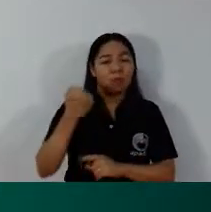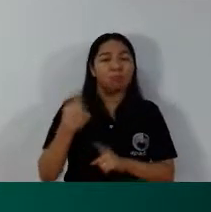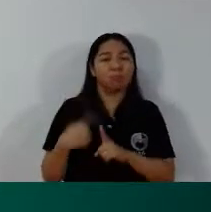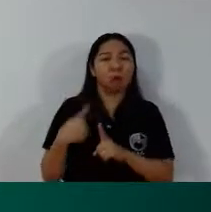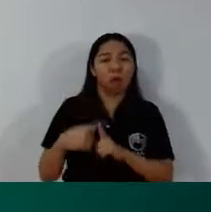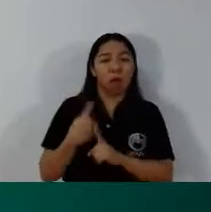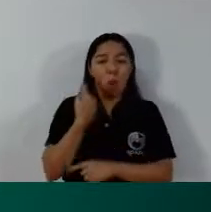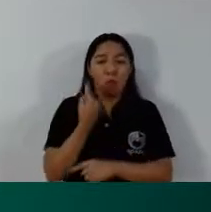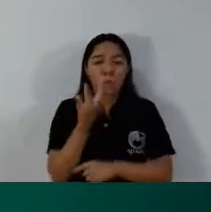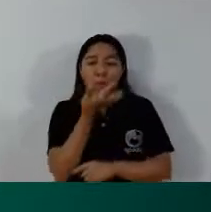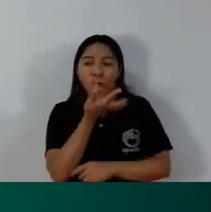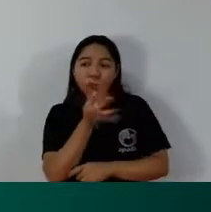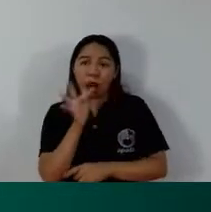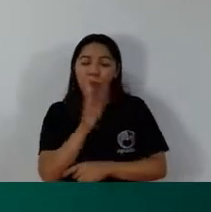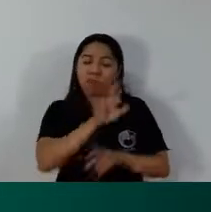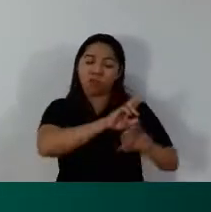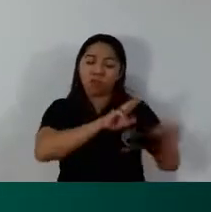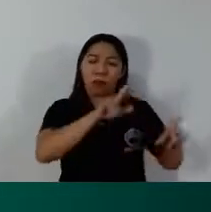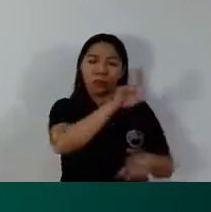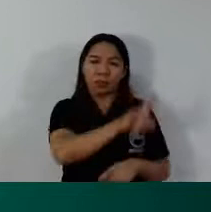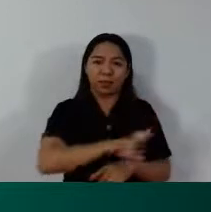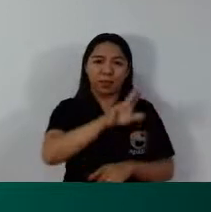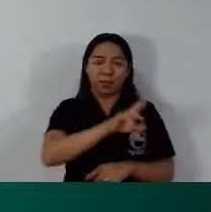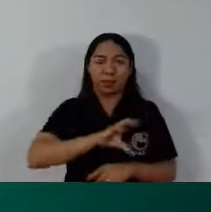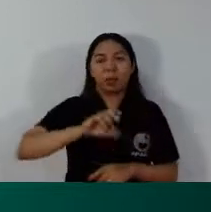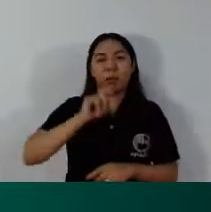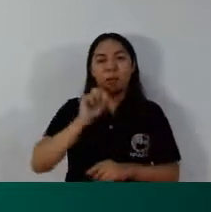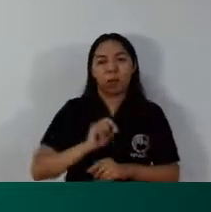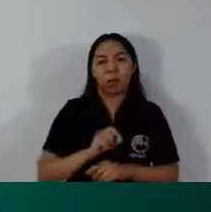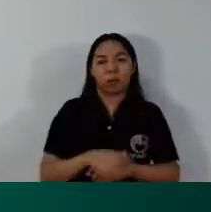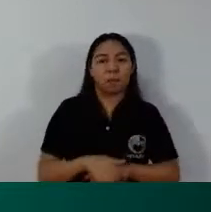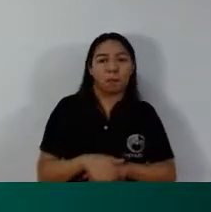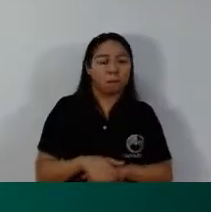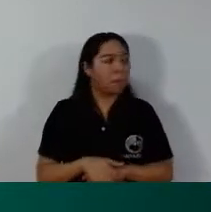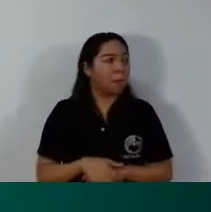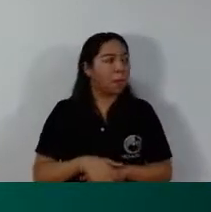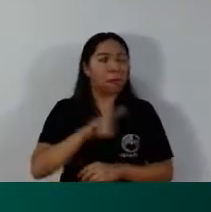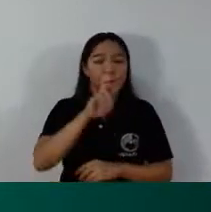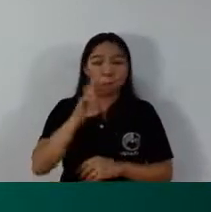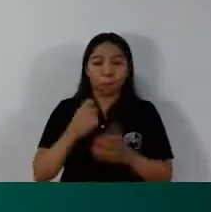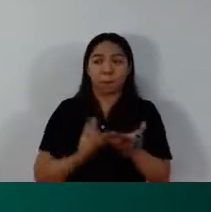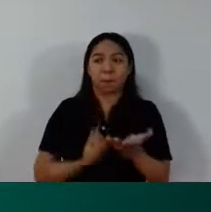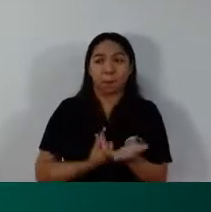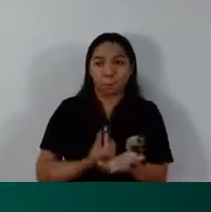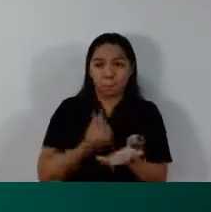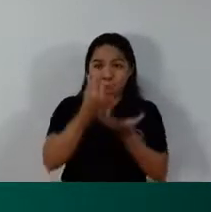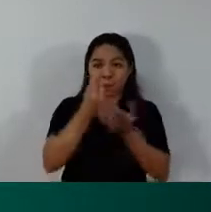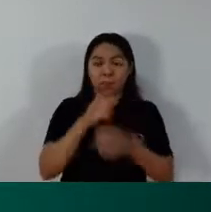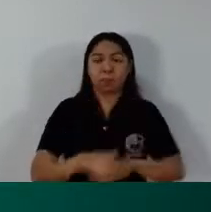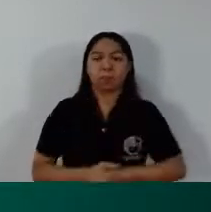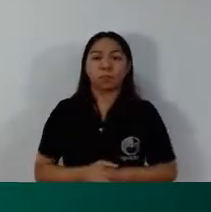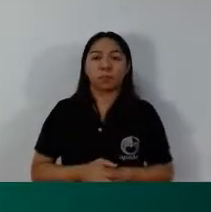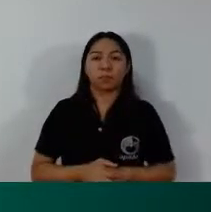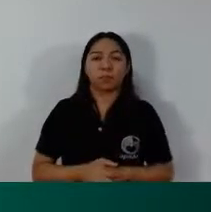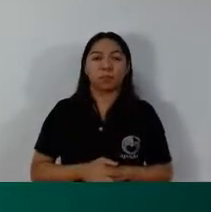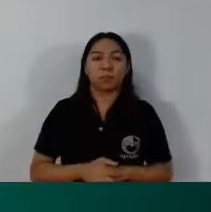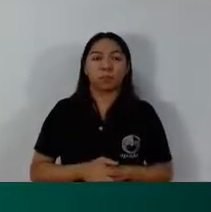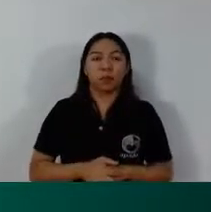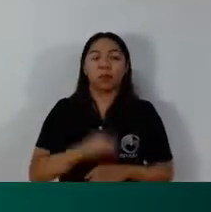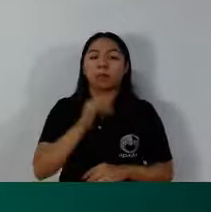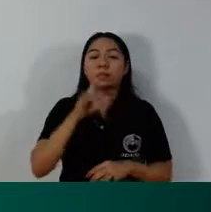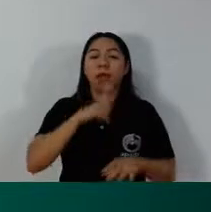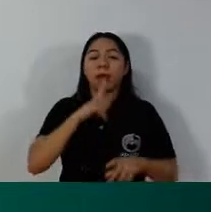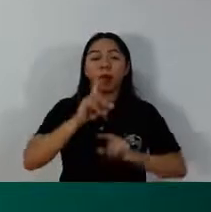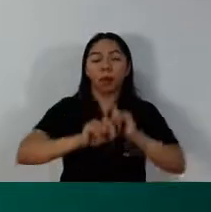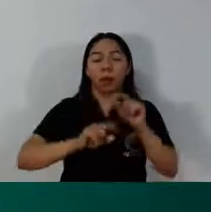que é diferente das Universidades é a capilaridade e muitos dos nossos Campos estão situados